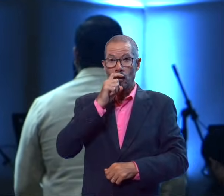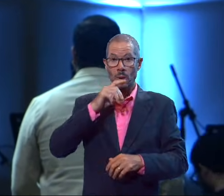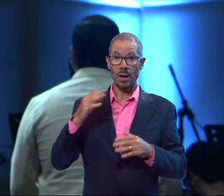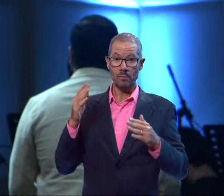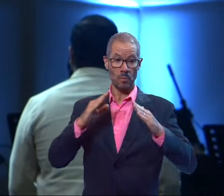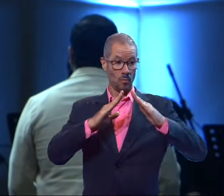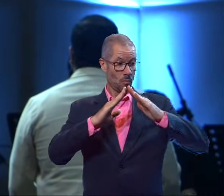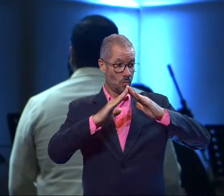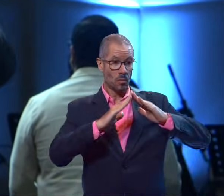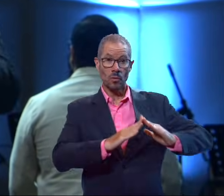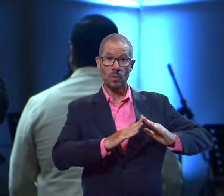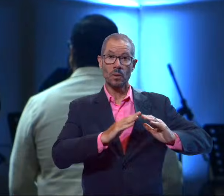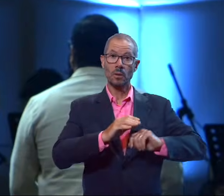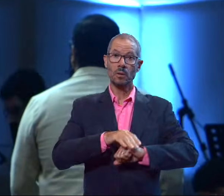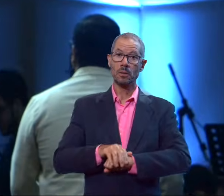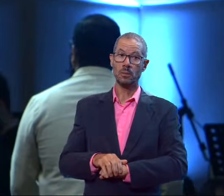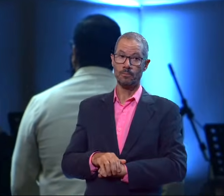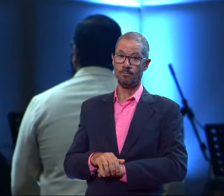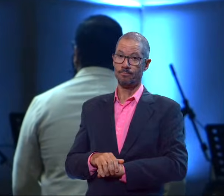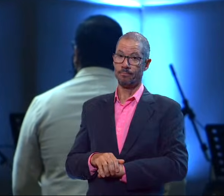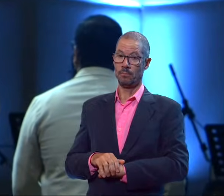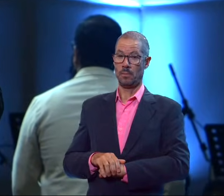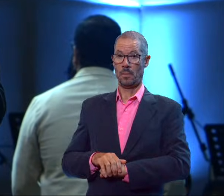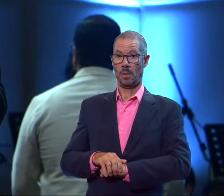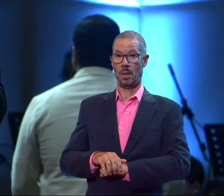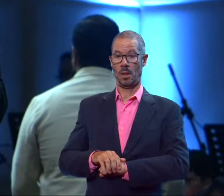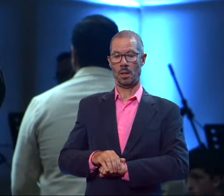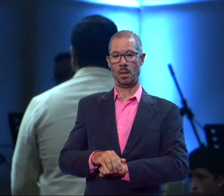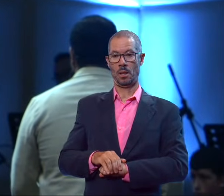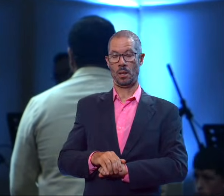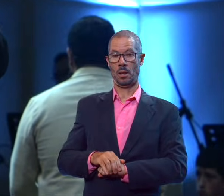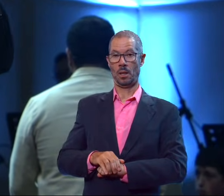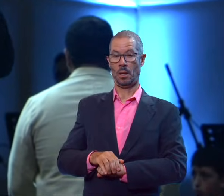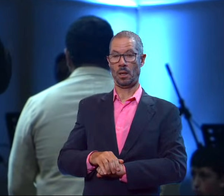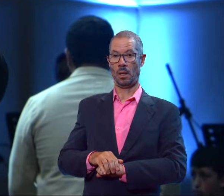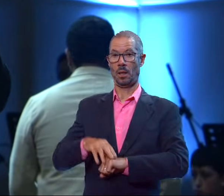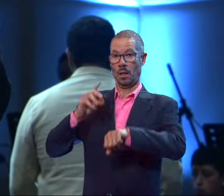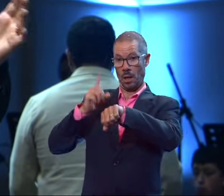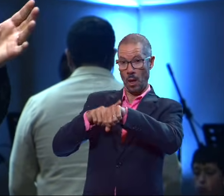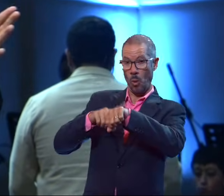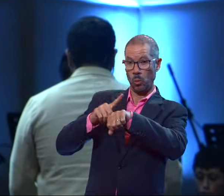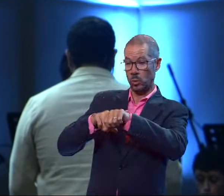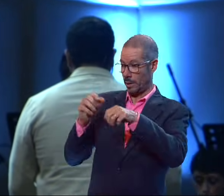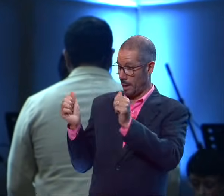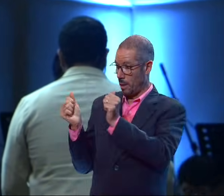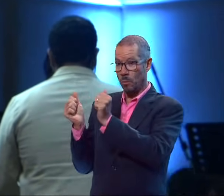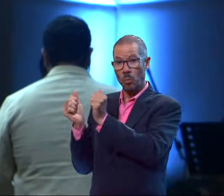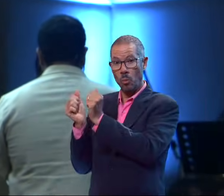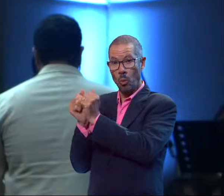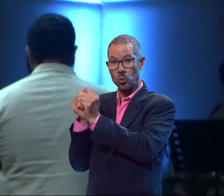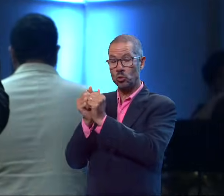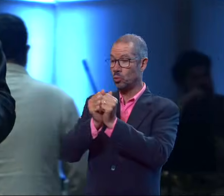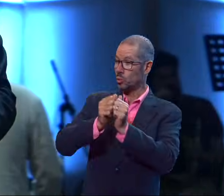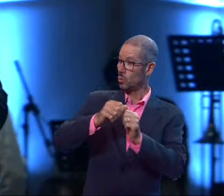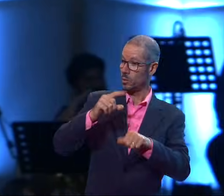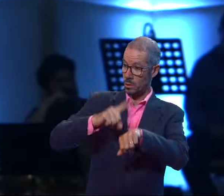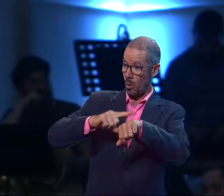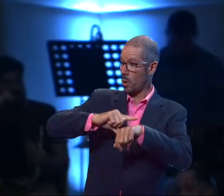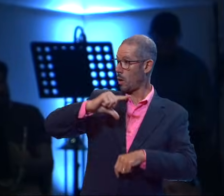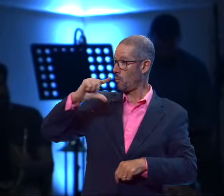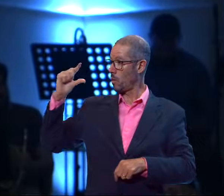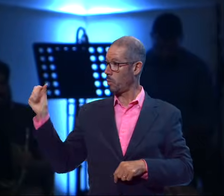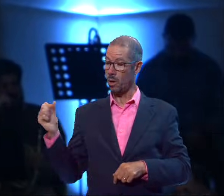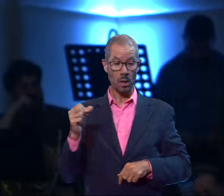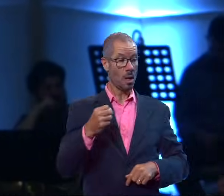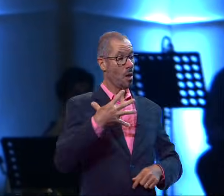casa. E ele ficou um tempo morando com a gente. E na hora que ele foi embora, ele falou: filho,